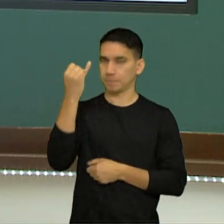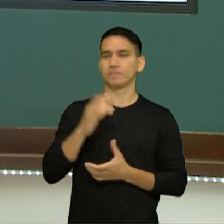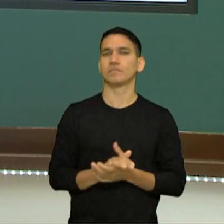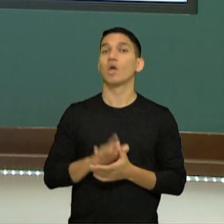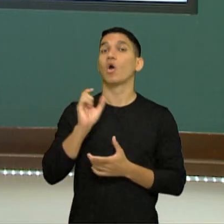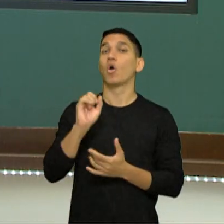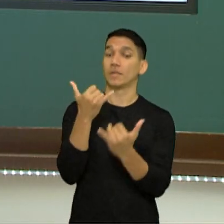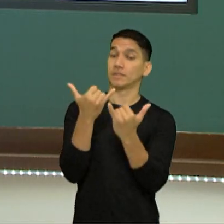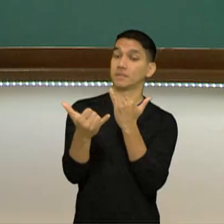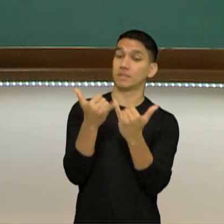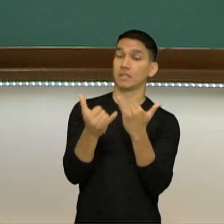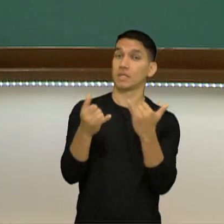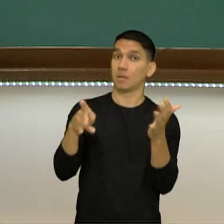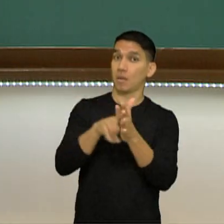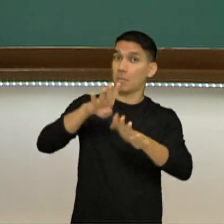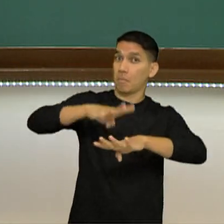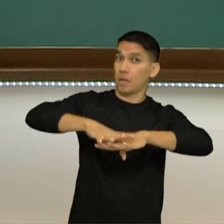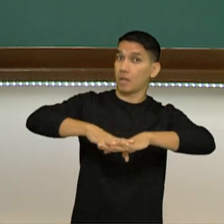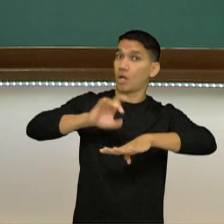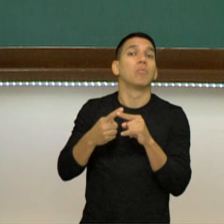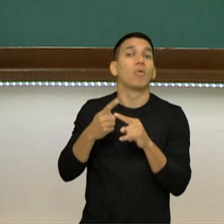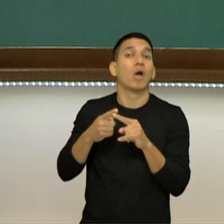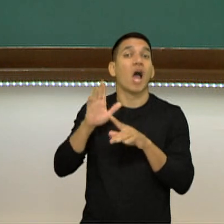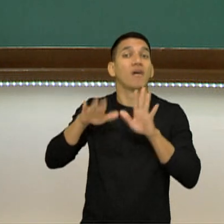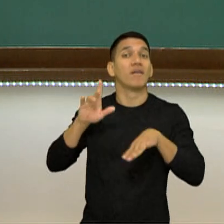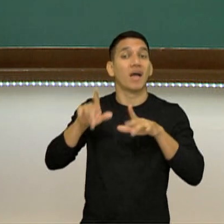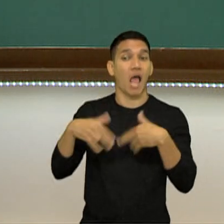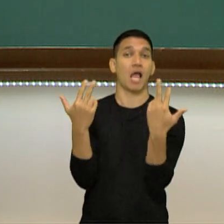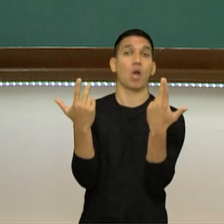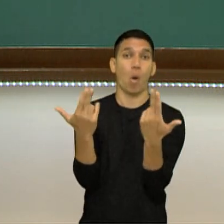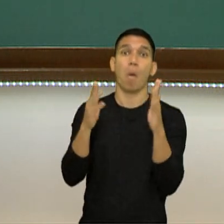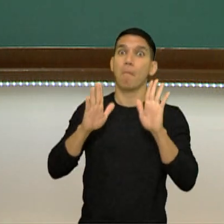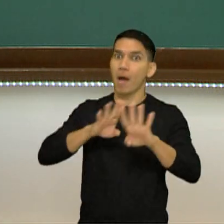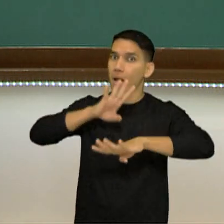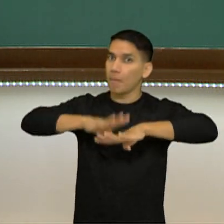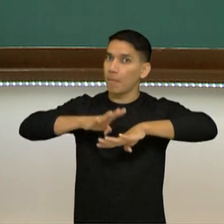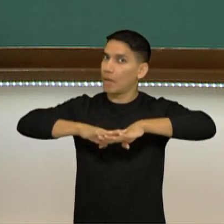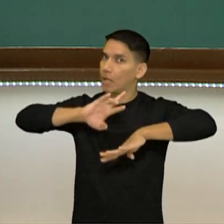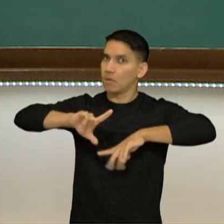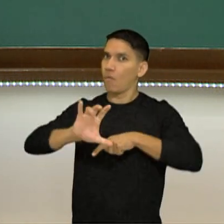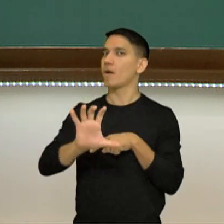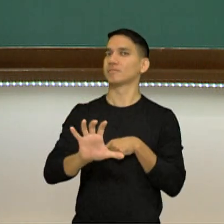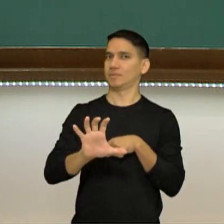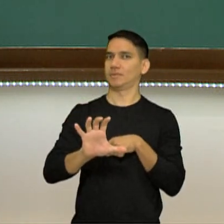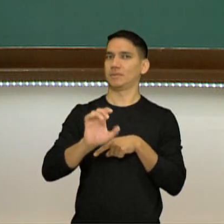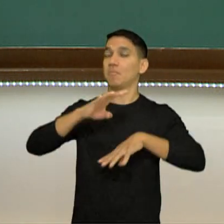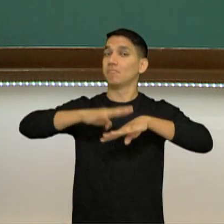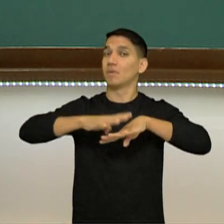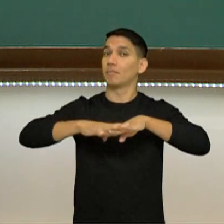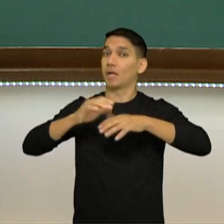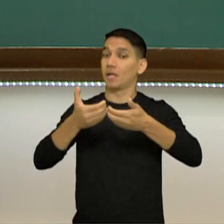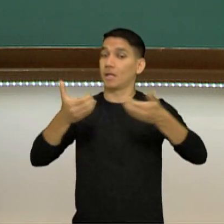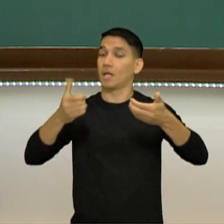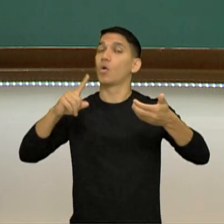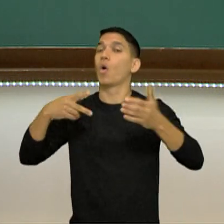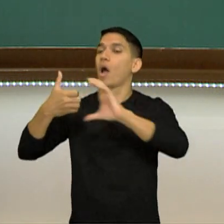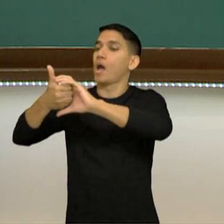alguma característica que faz com que um monômio se pareça de alguma maneira com o outro, tá? Então, olha